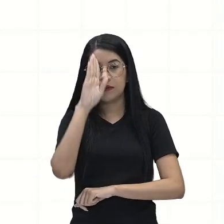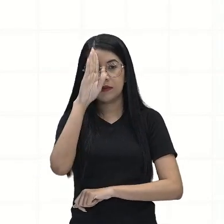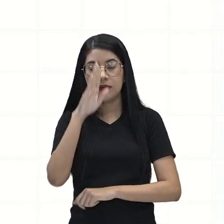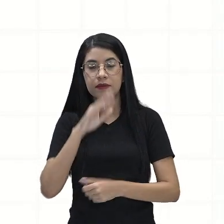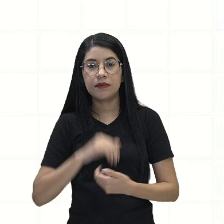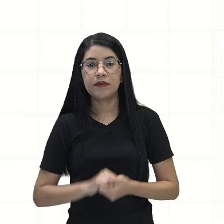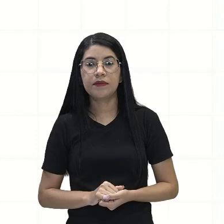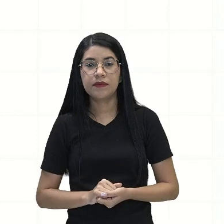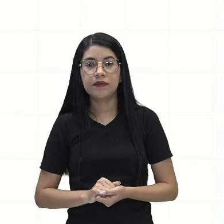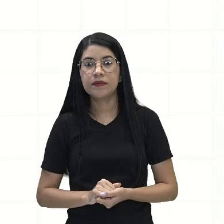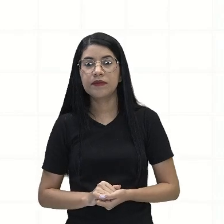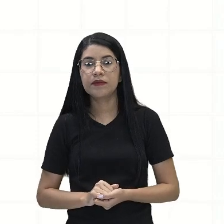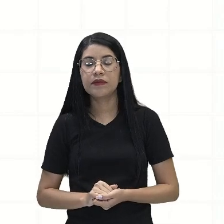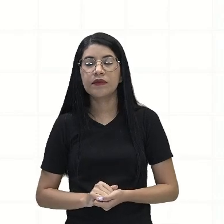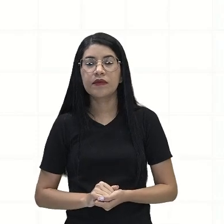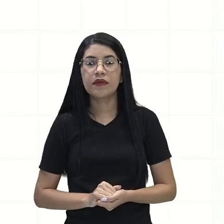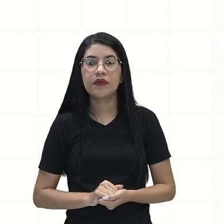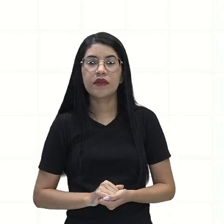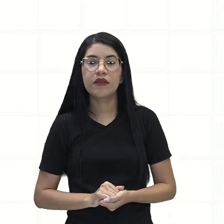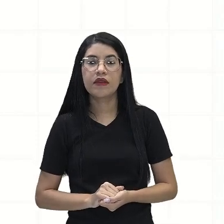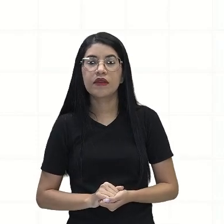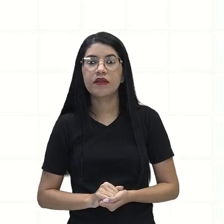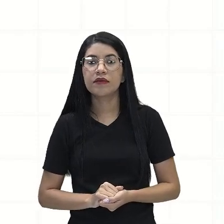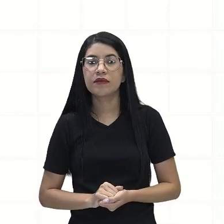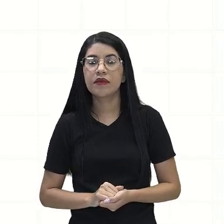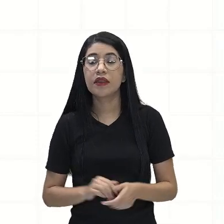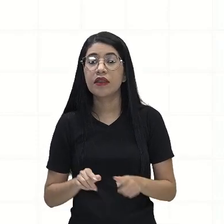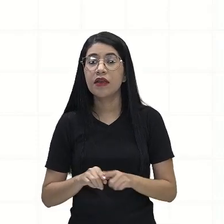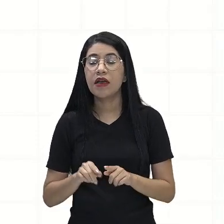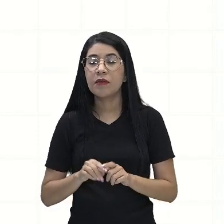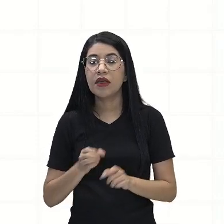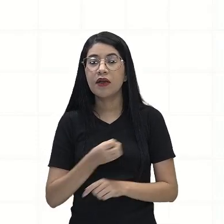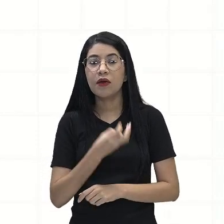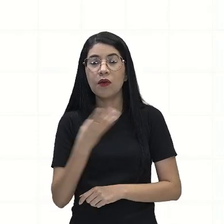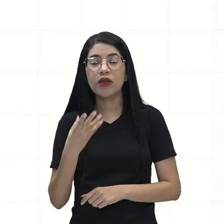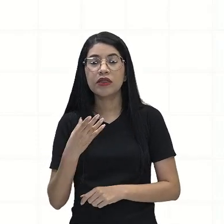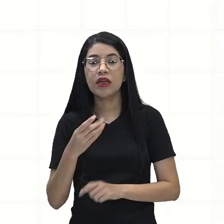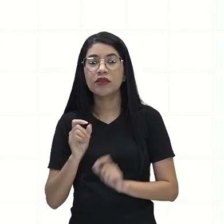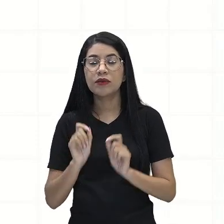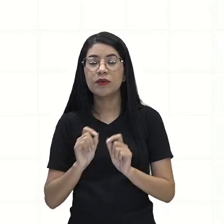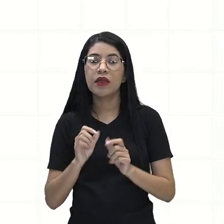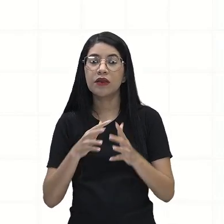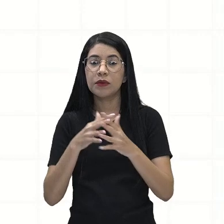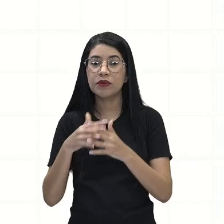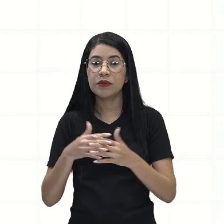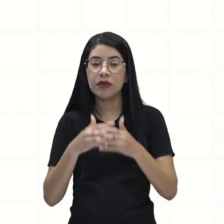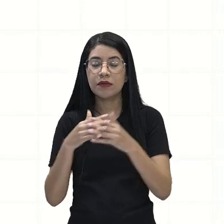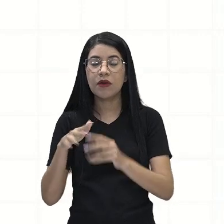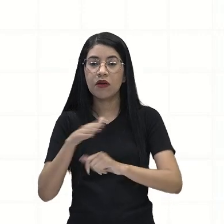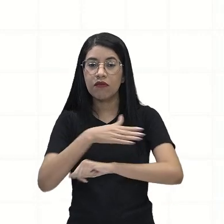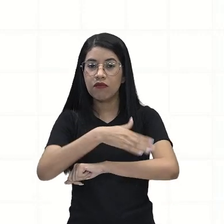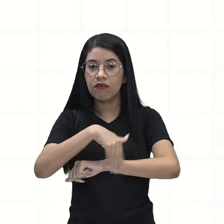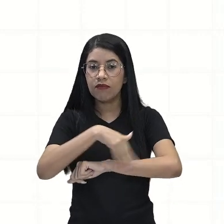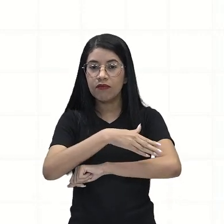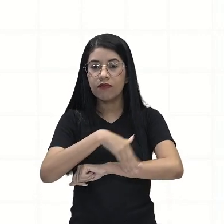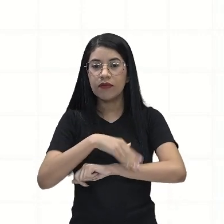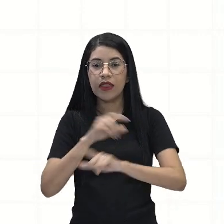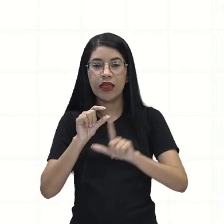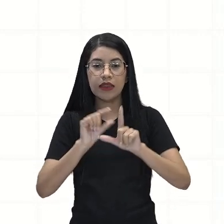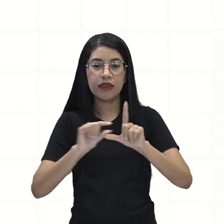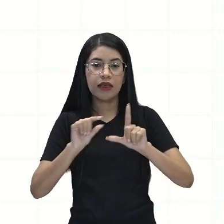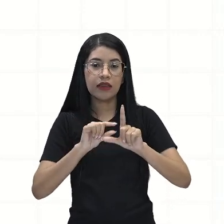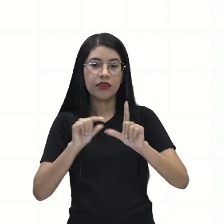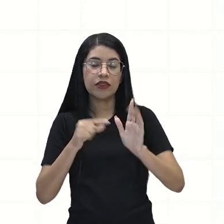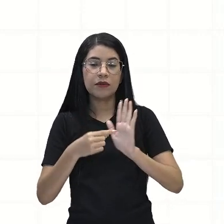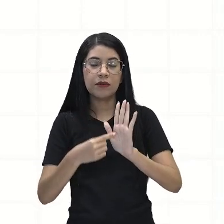observa. E aí eu tenho a densidade de rede de transporte, olha, que está bem aqui na legenda, tá bom? Então